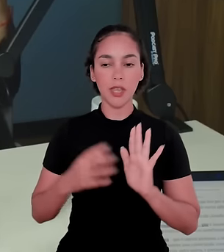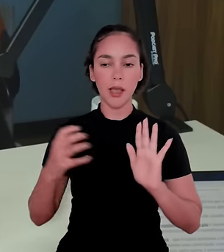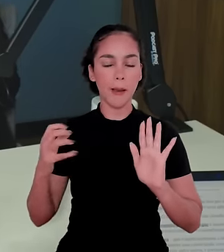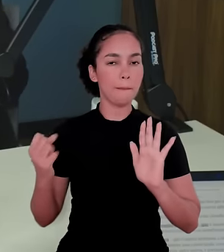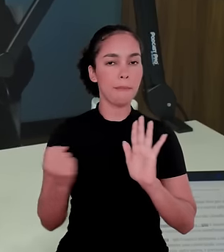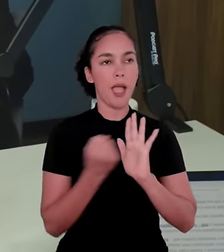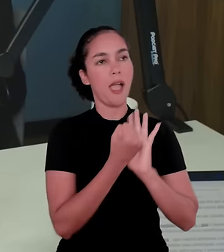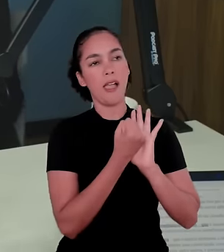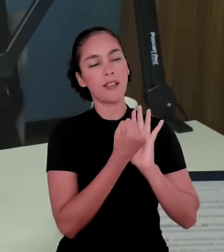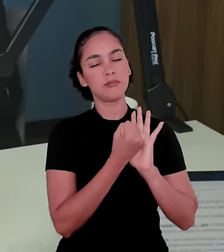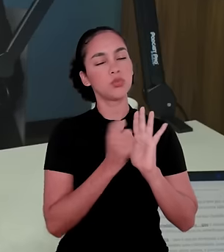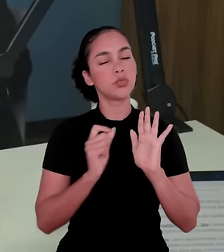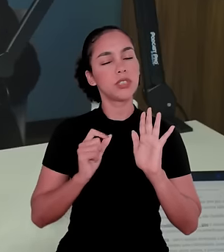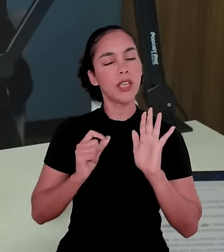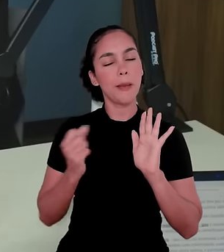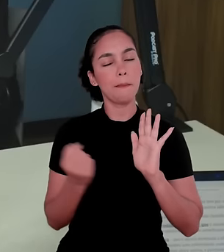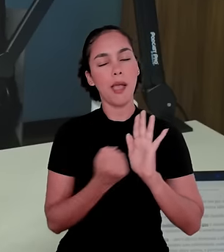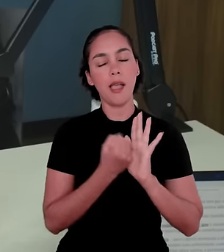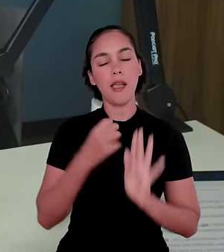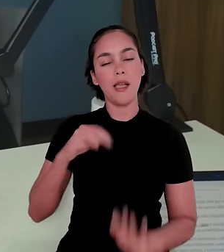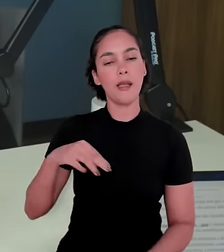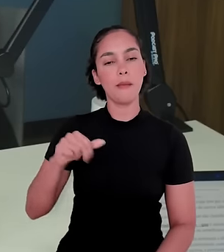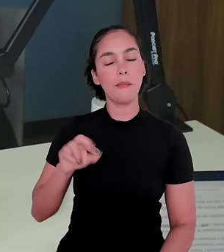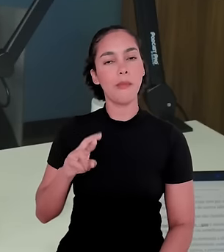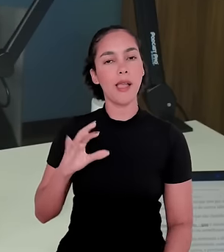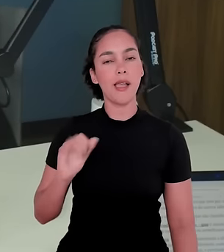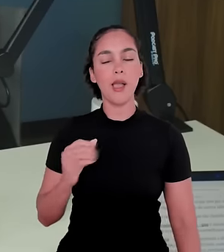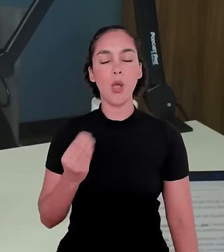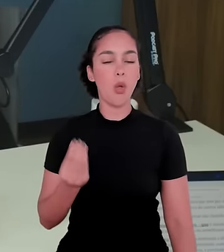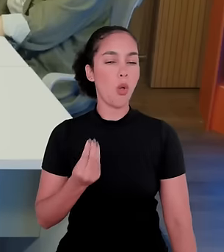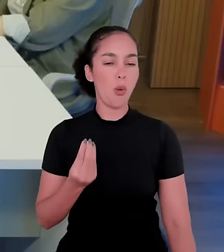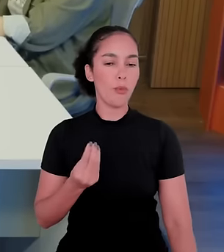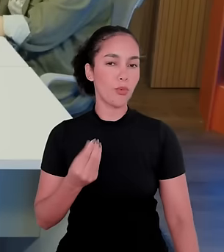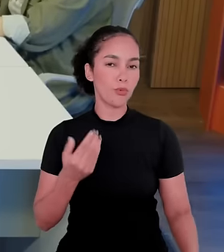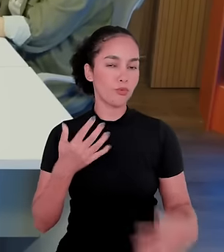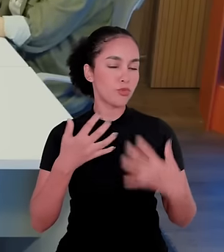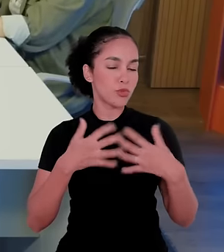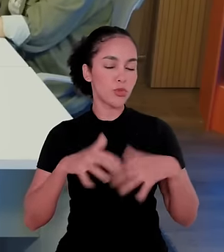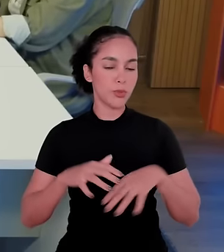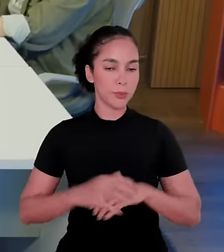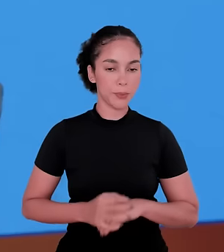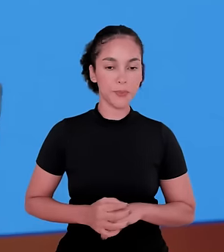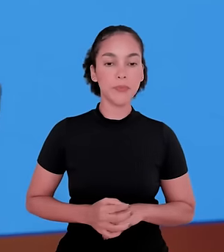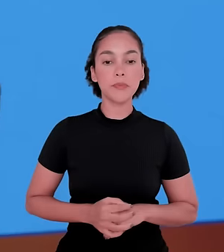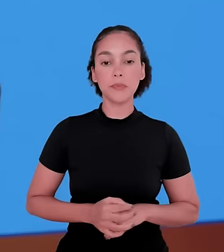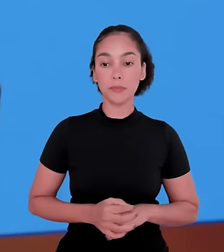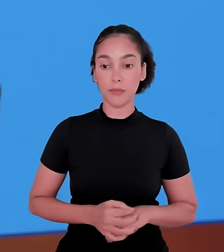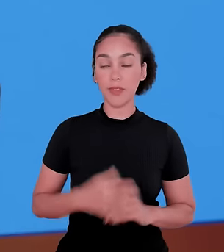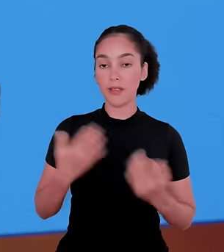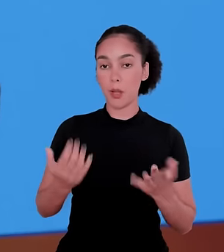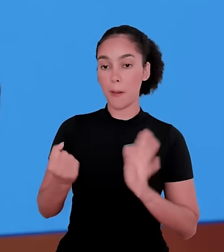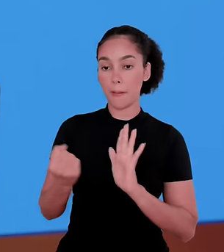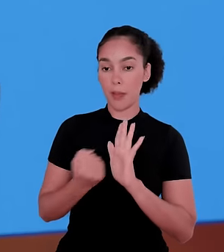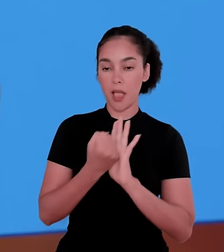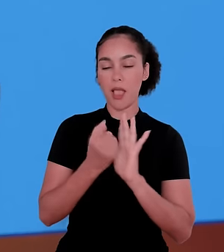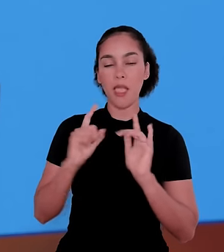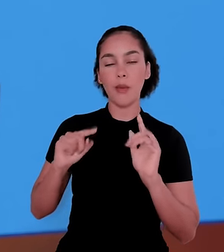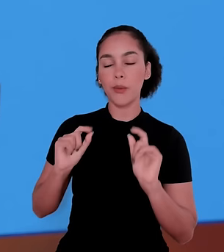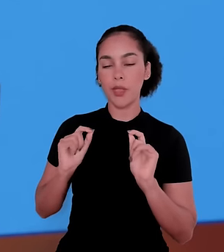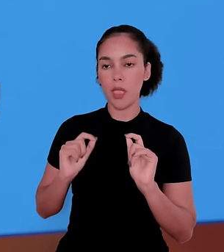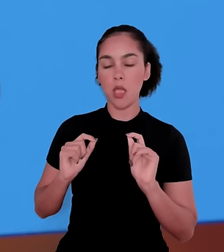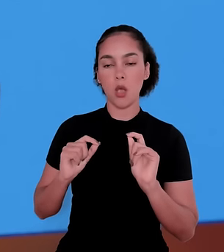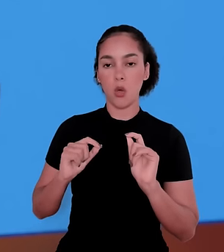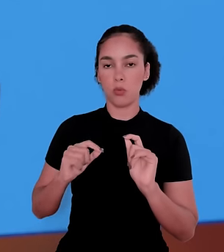marca né O que que realmente é marca que tipo que tem de marca como é que funciona isso então e uma marca ela nada mais é do que um sinal